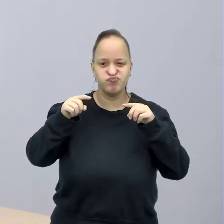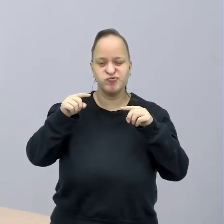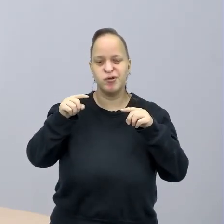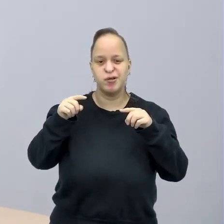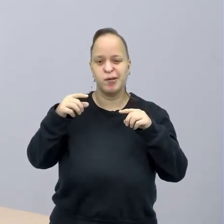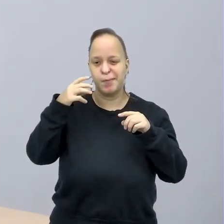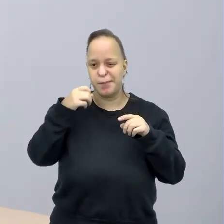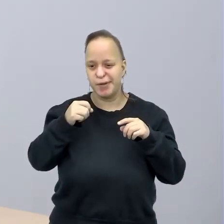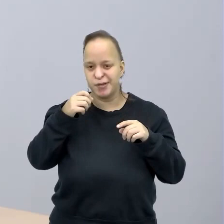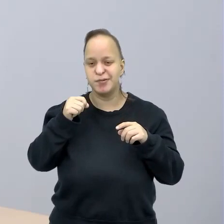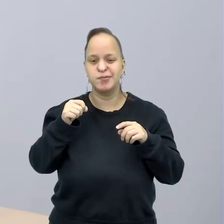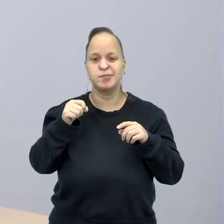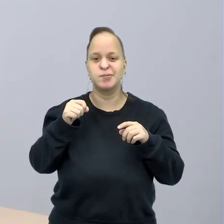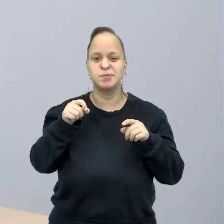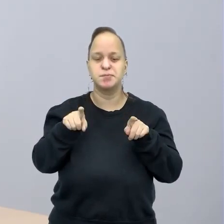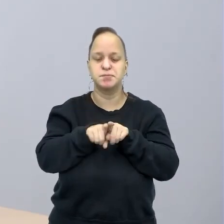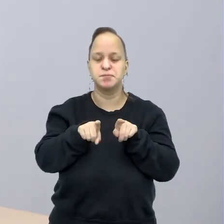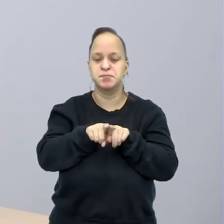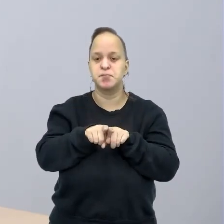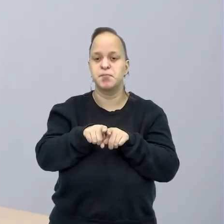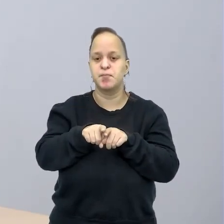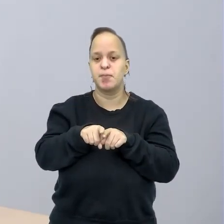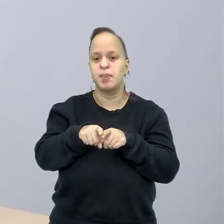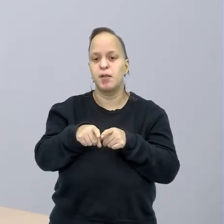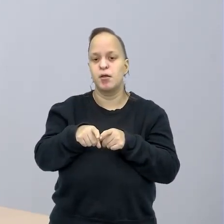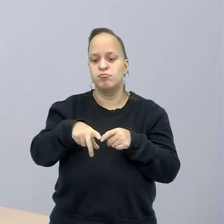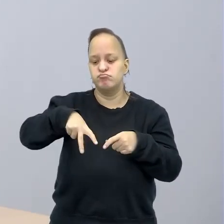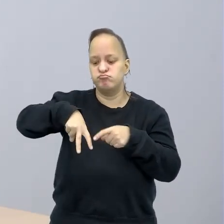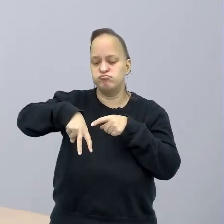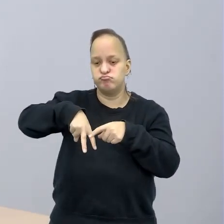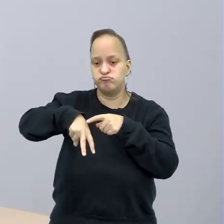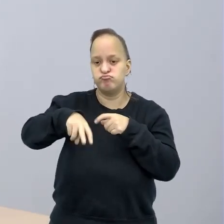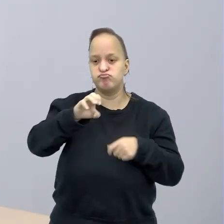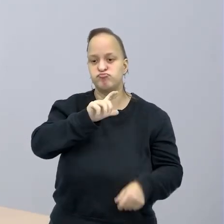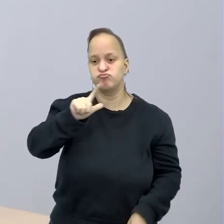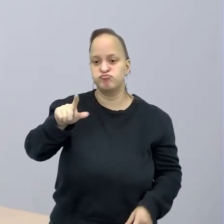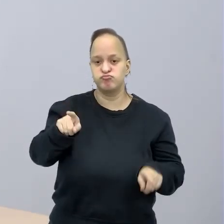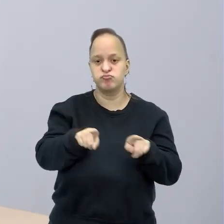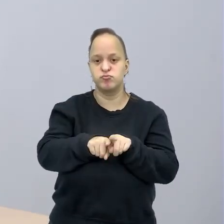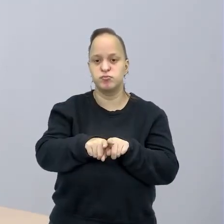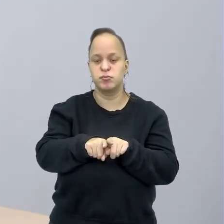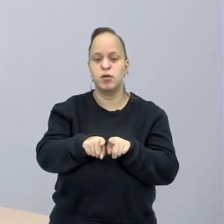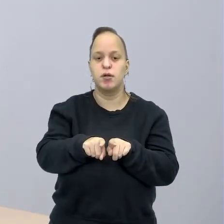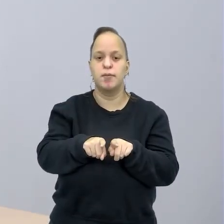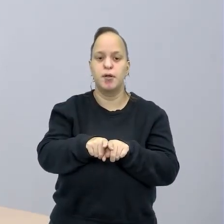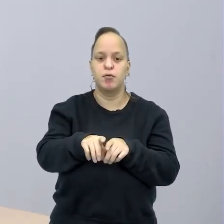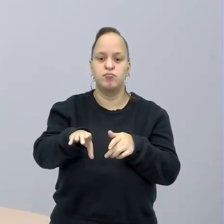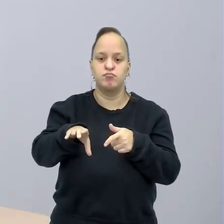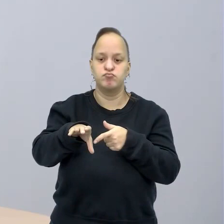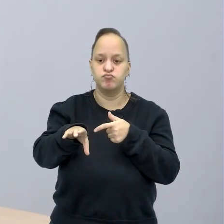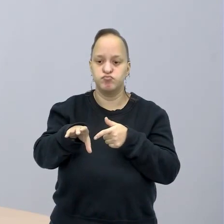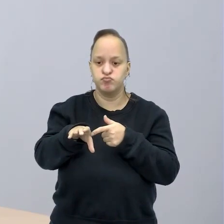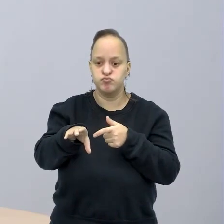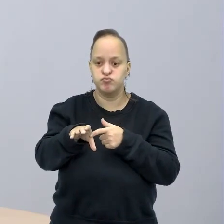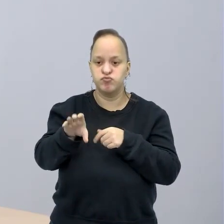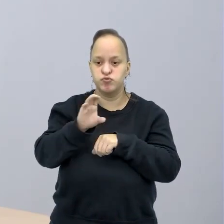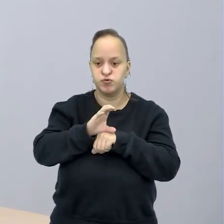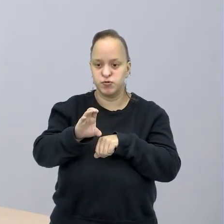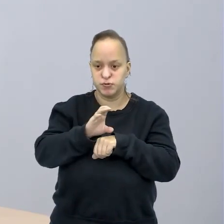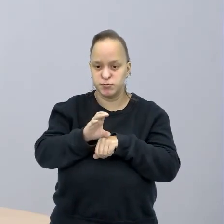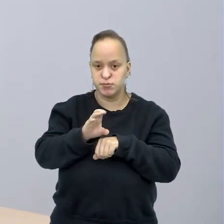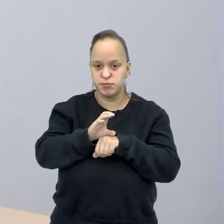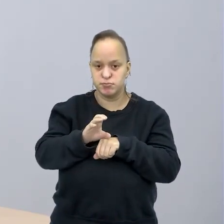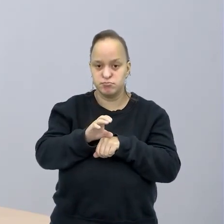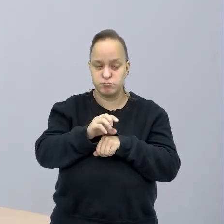brancos, Estou usando uma calça jeans e um tênis cinza. Eu briguei mesmo, porque ele falou que ele